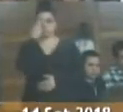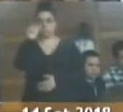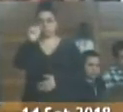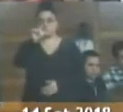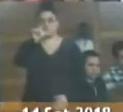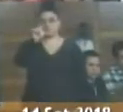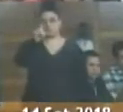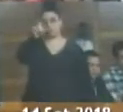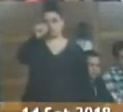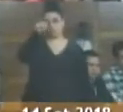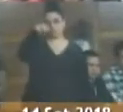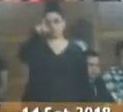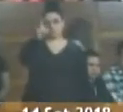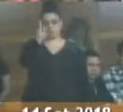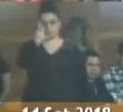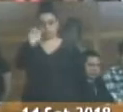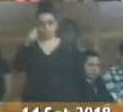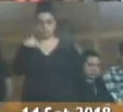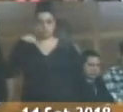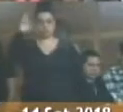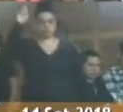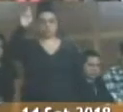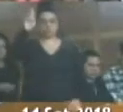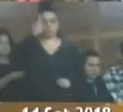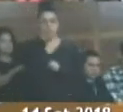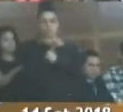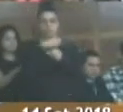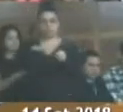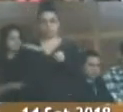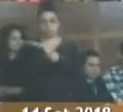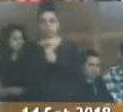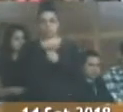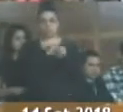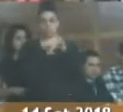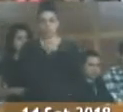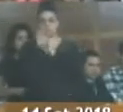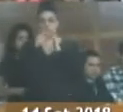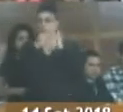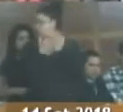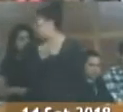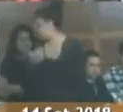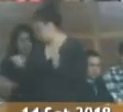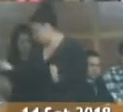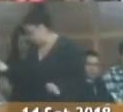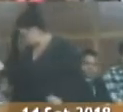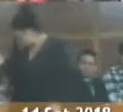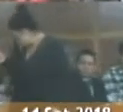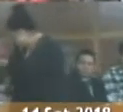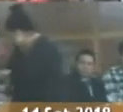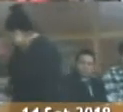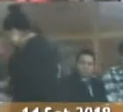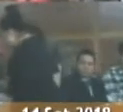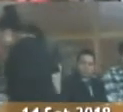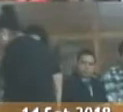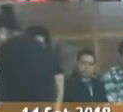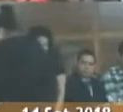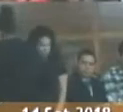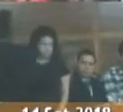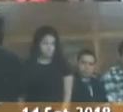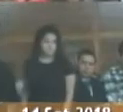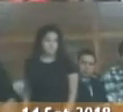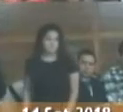Alexandra. Eu sou representante da comunidade no Conselho Escolar, da escola que atende